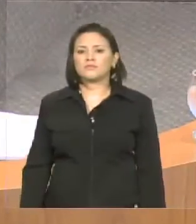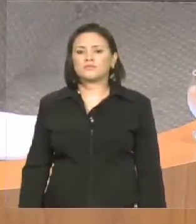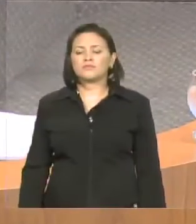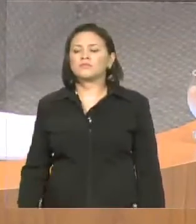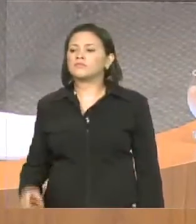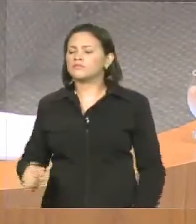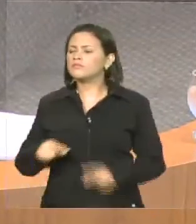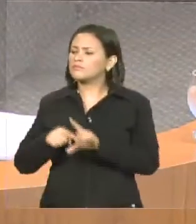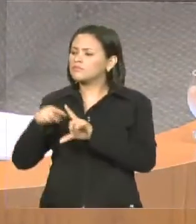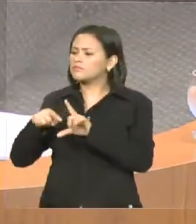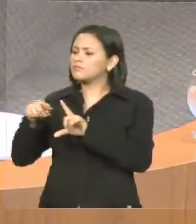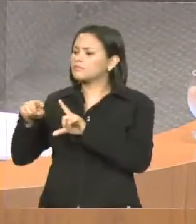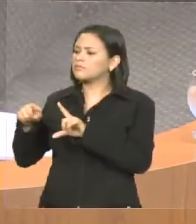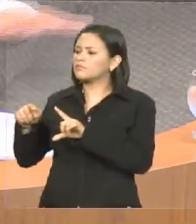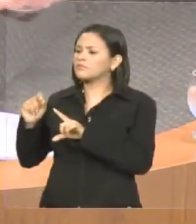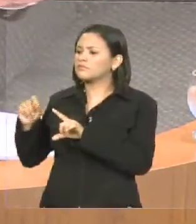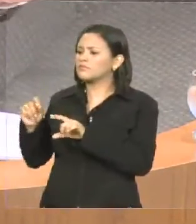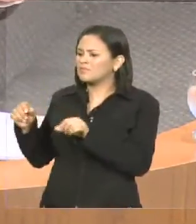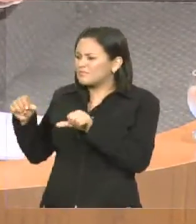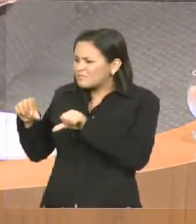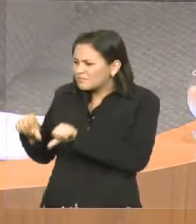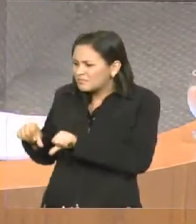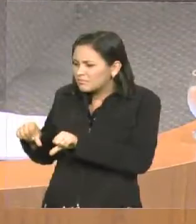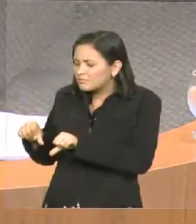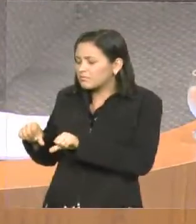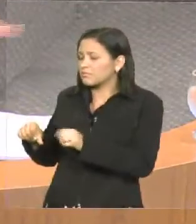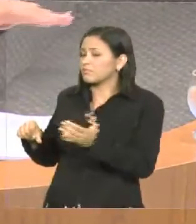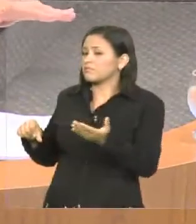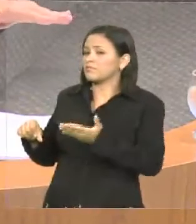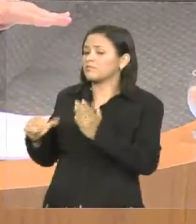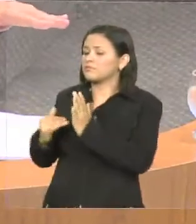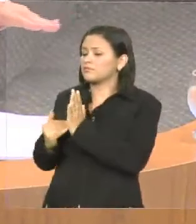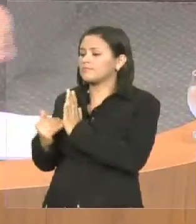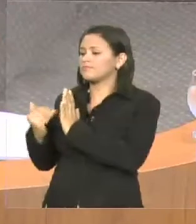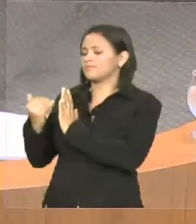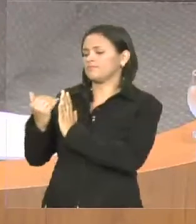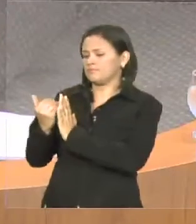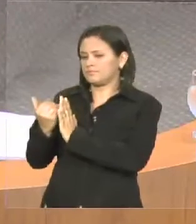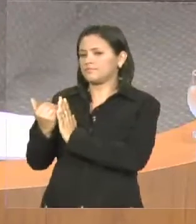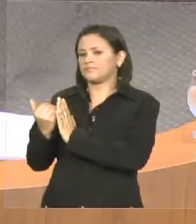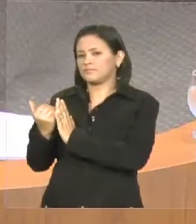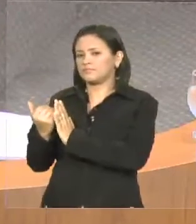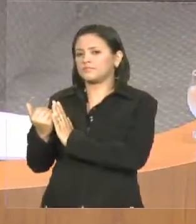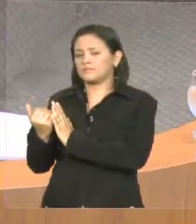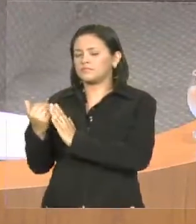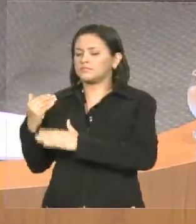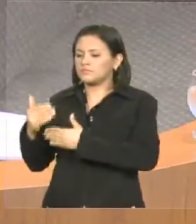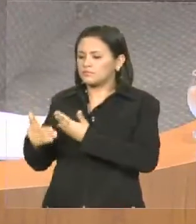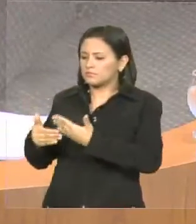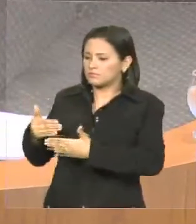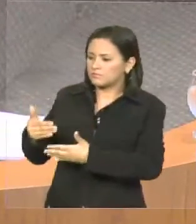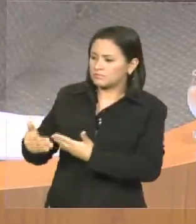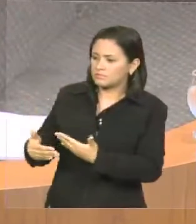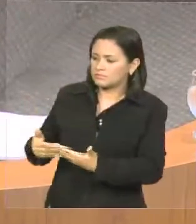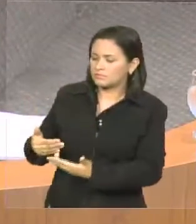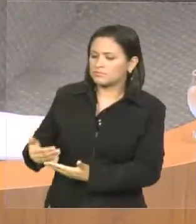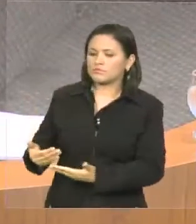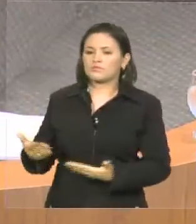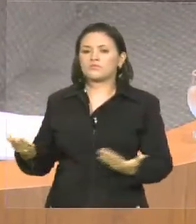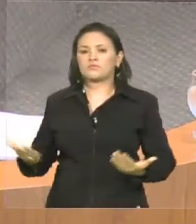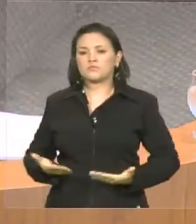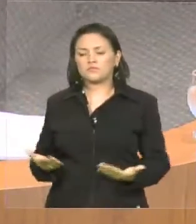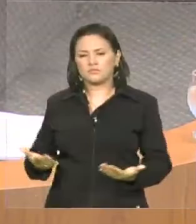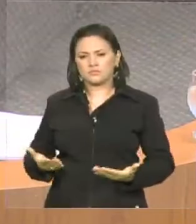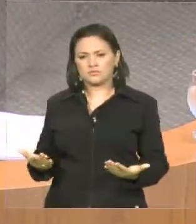negativos, não estão ainda, longe disso, num patamar satisfatório. Mas vem avançando. Hoje, como repito, não somos o